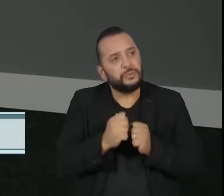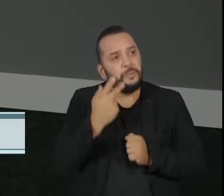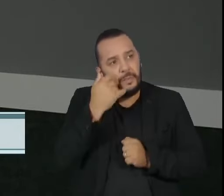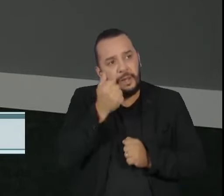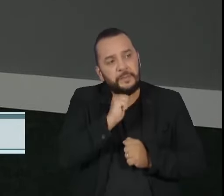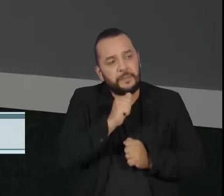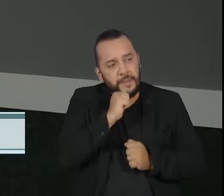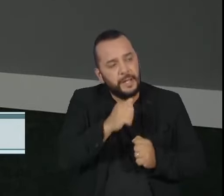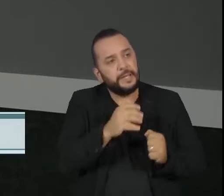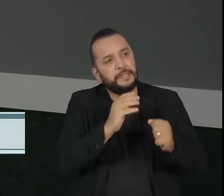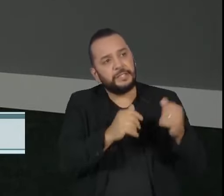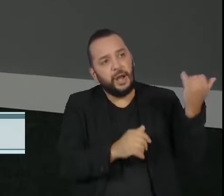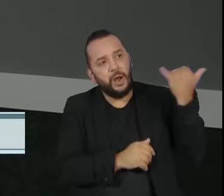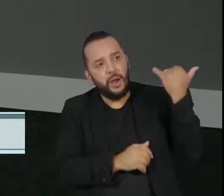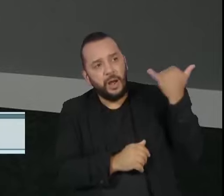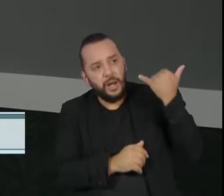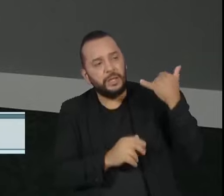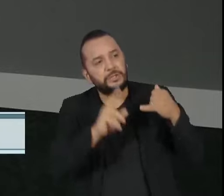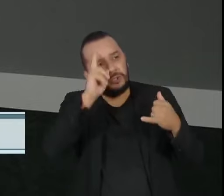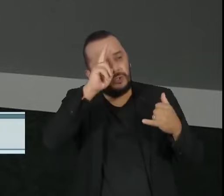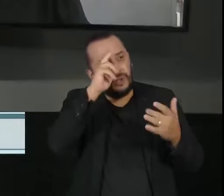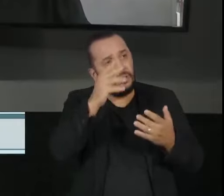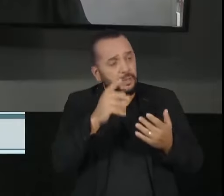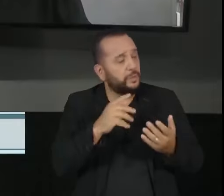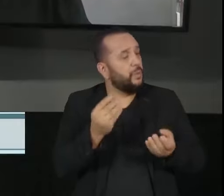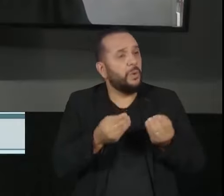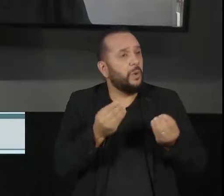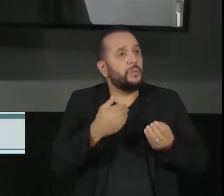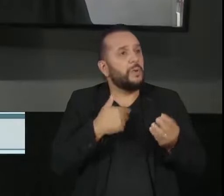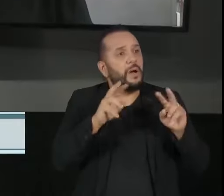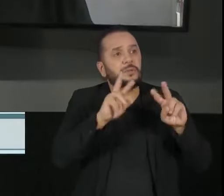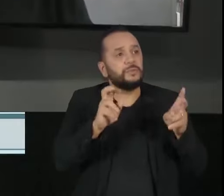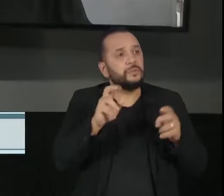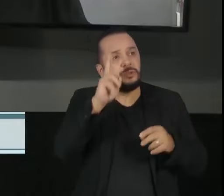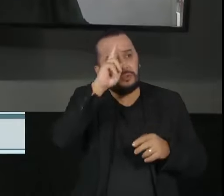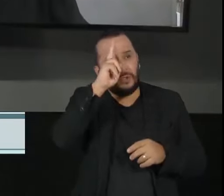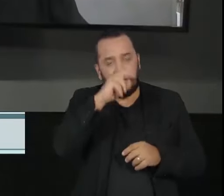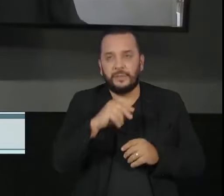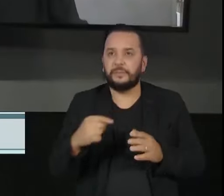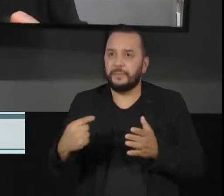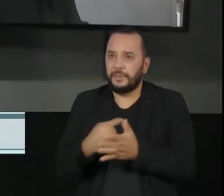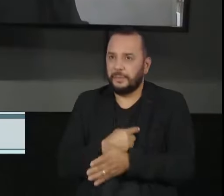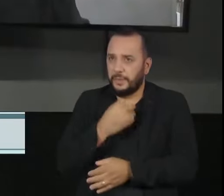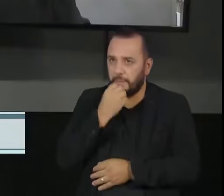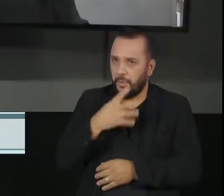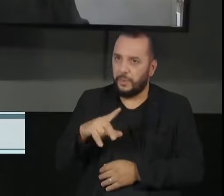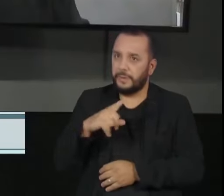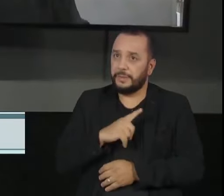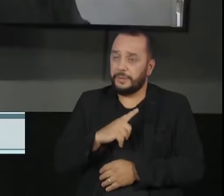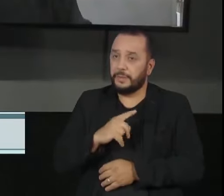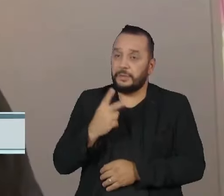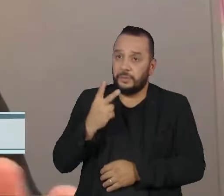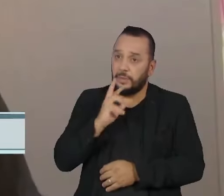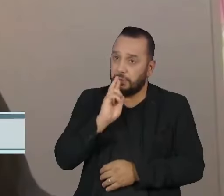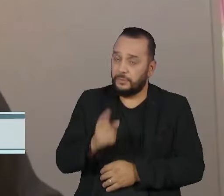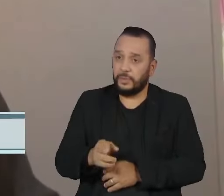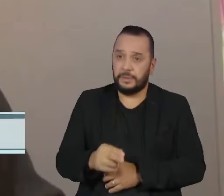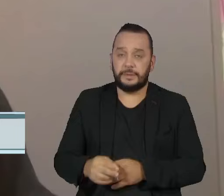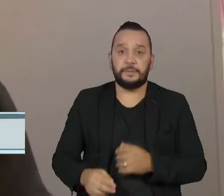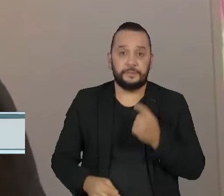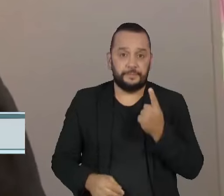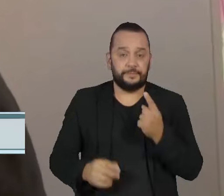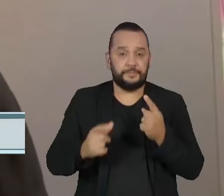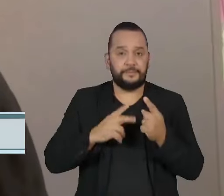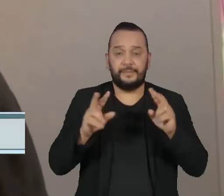história tem mudança nesses assuntos nessas histórias olha pergunta excelente também tem dois Duas respostas uma tem